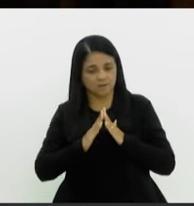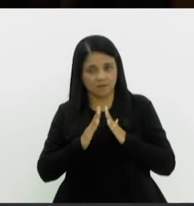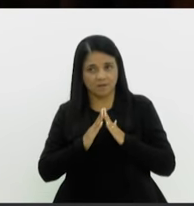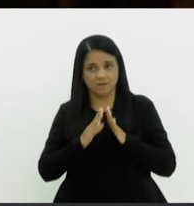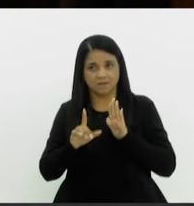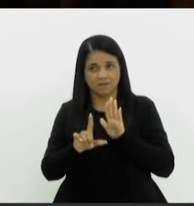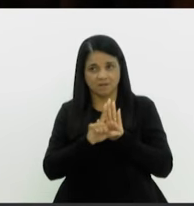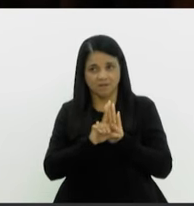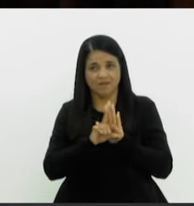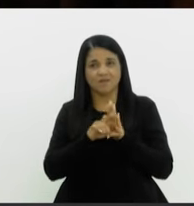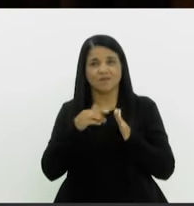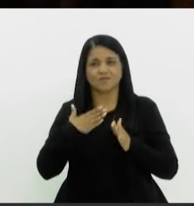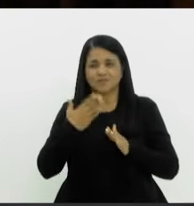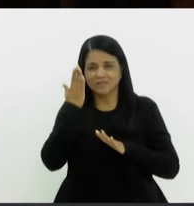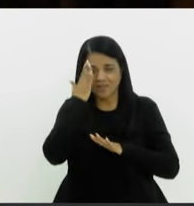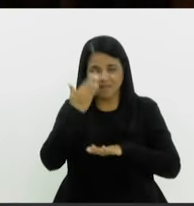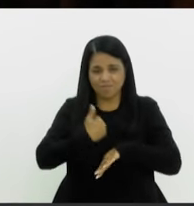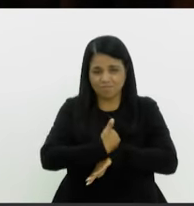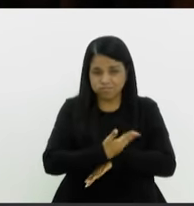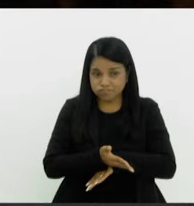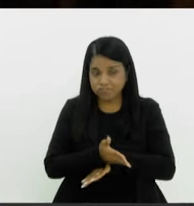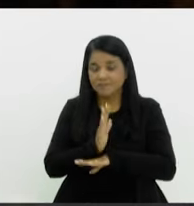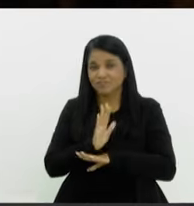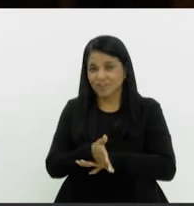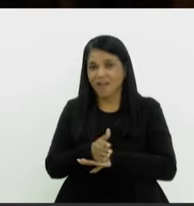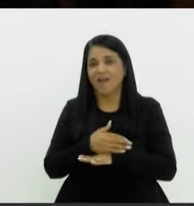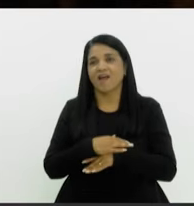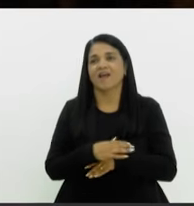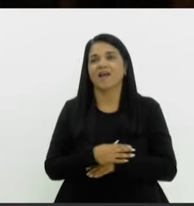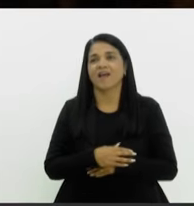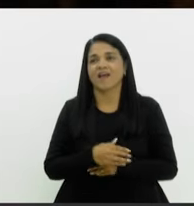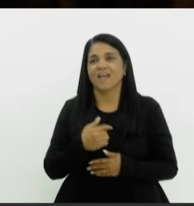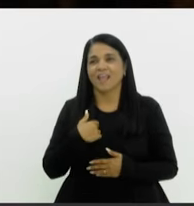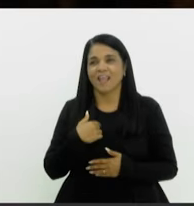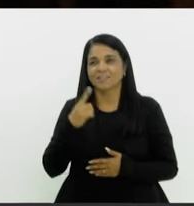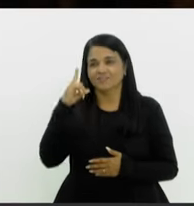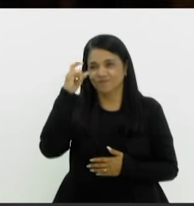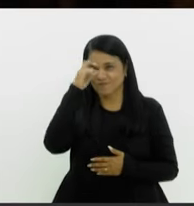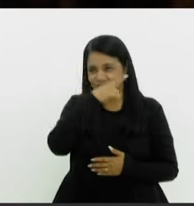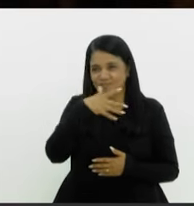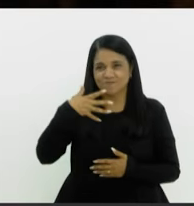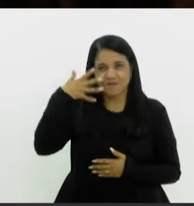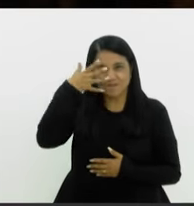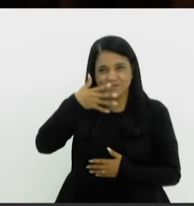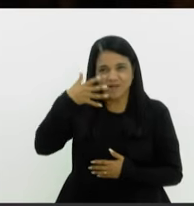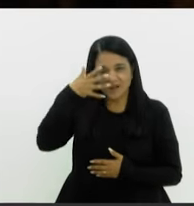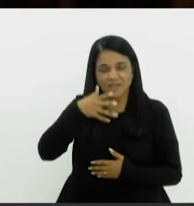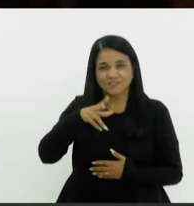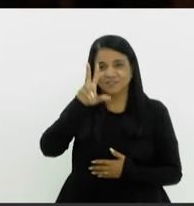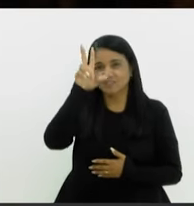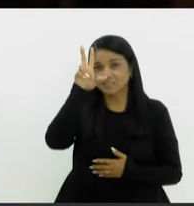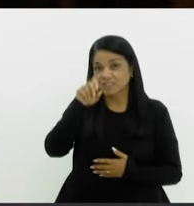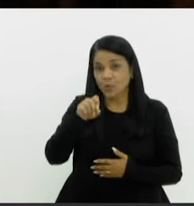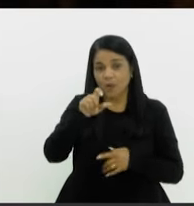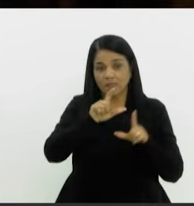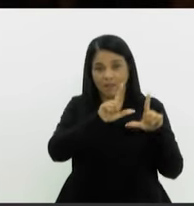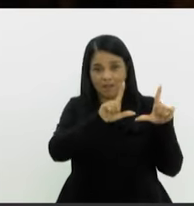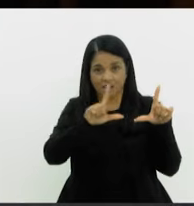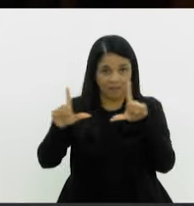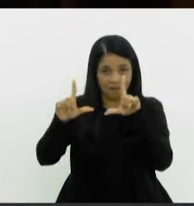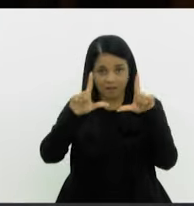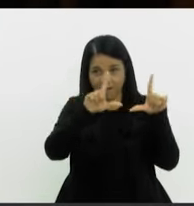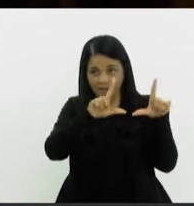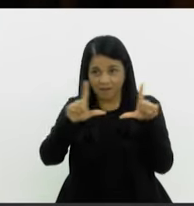da hora eu vou Vai ser difícil eu porque eu tenho uma palestra de 50 laudas mas eu